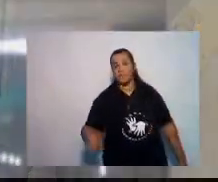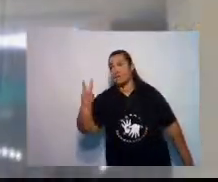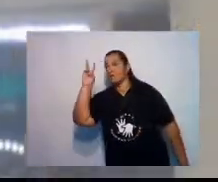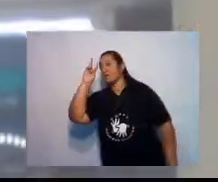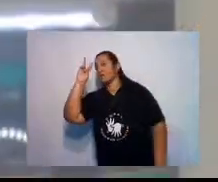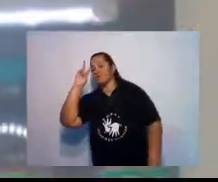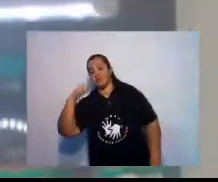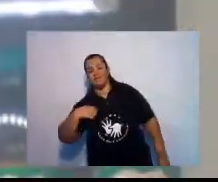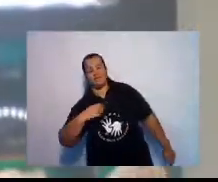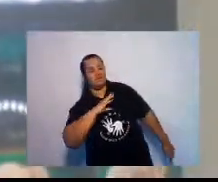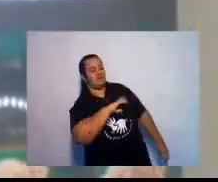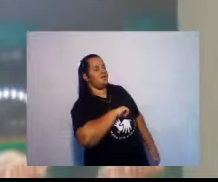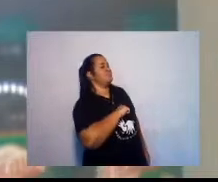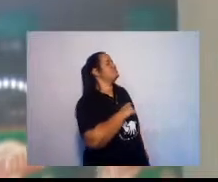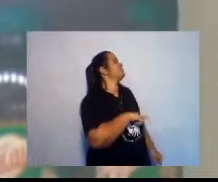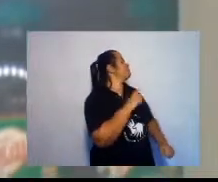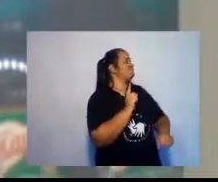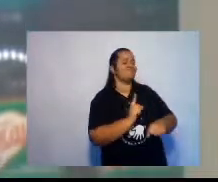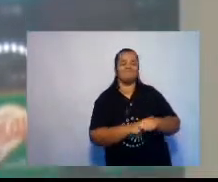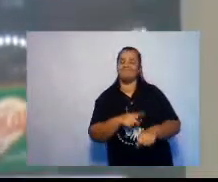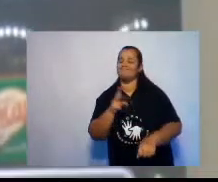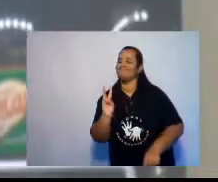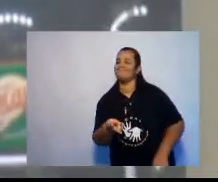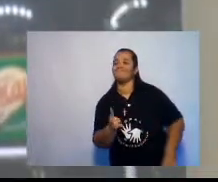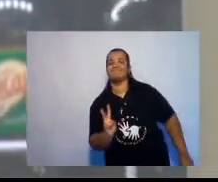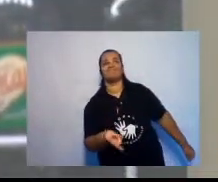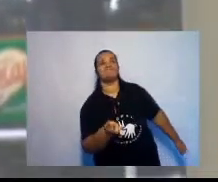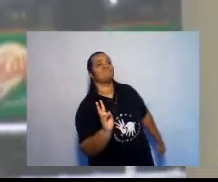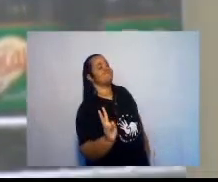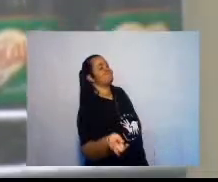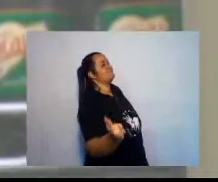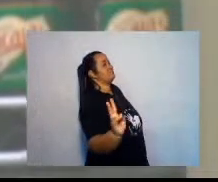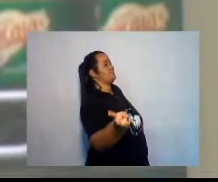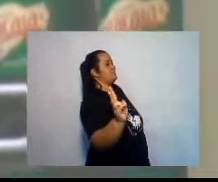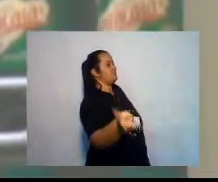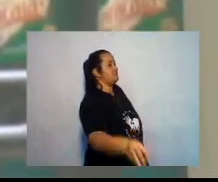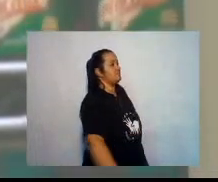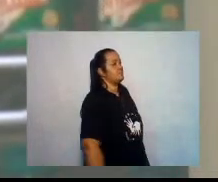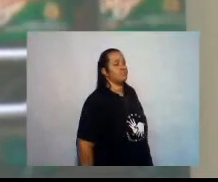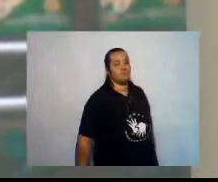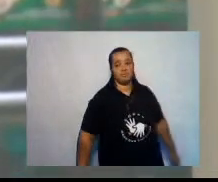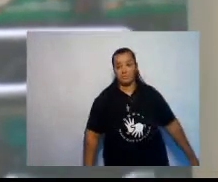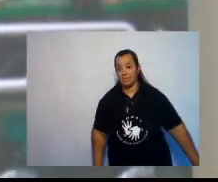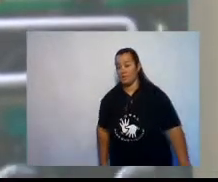Se lembre que eu há muito tempo te amo, te amo, te amo.